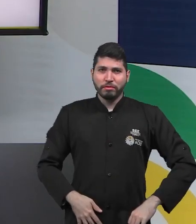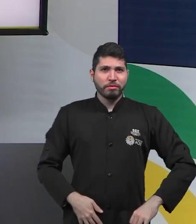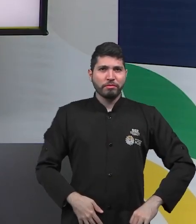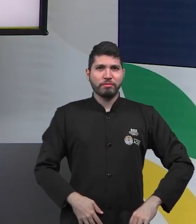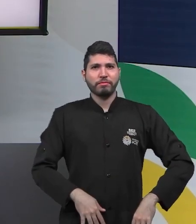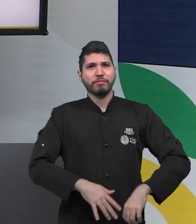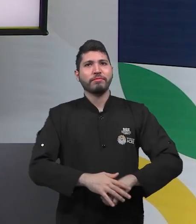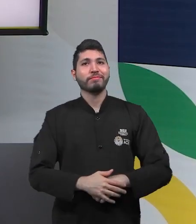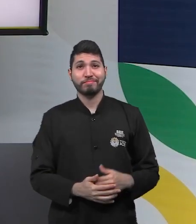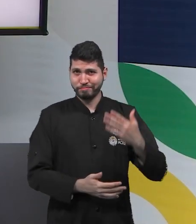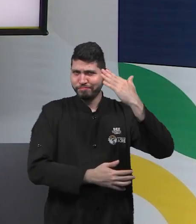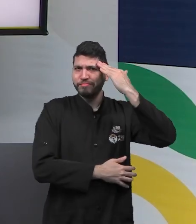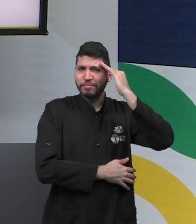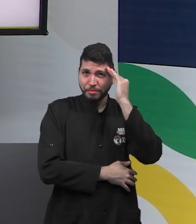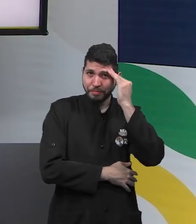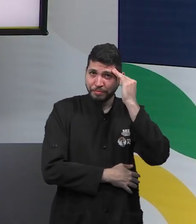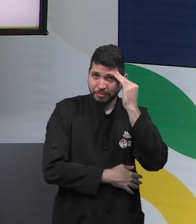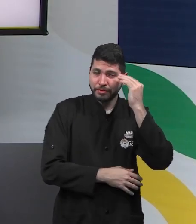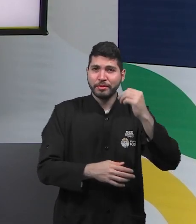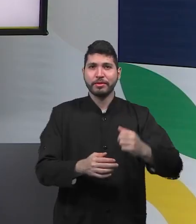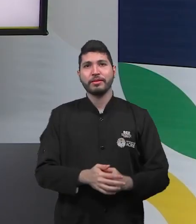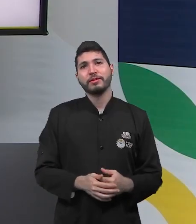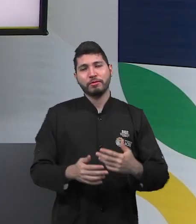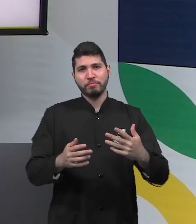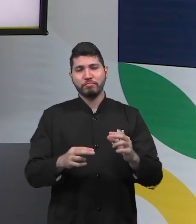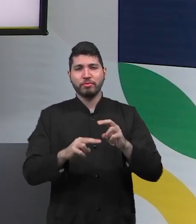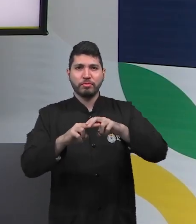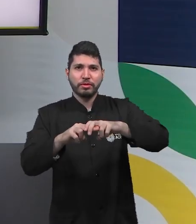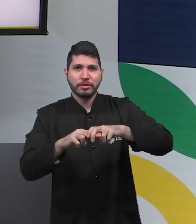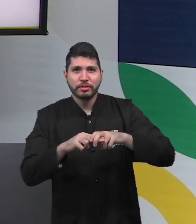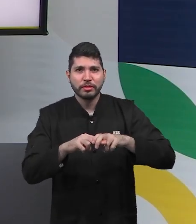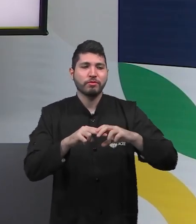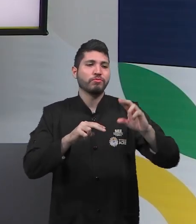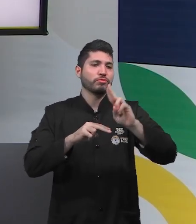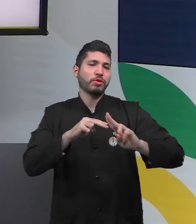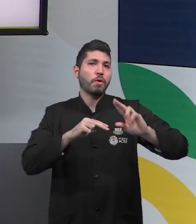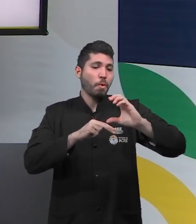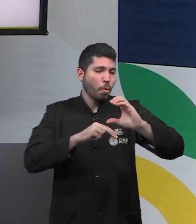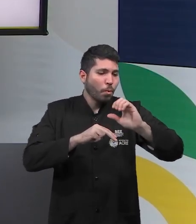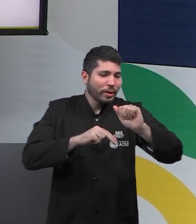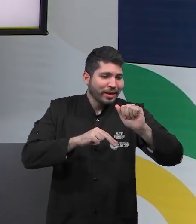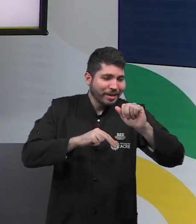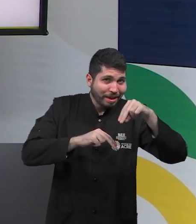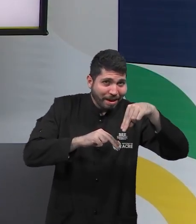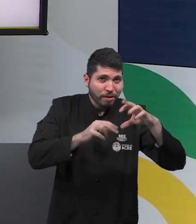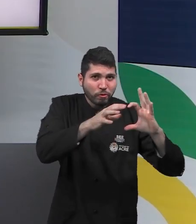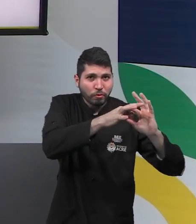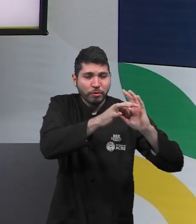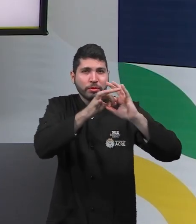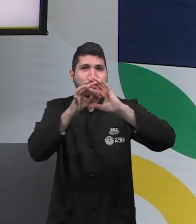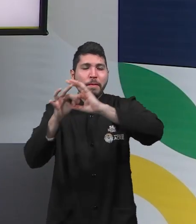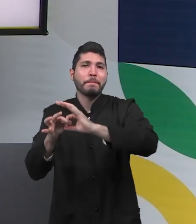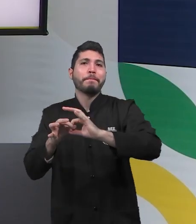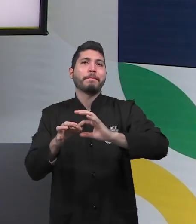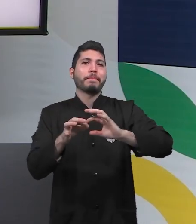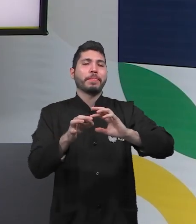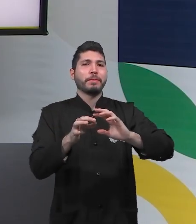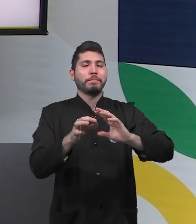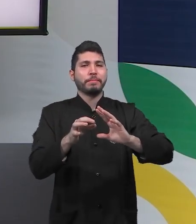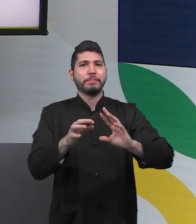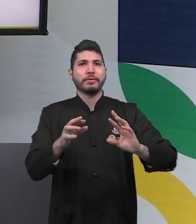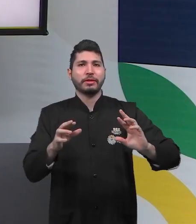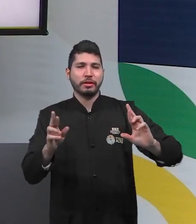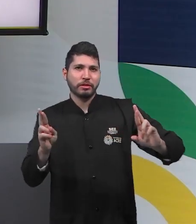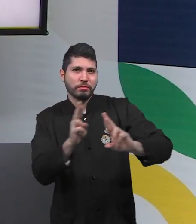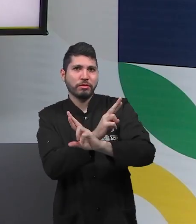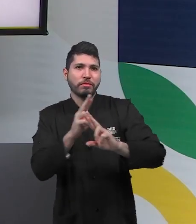No caso aqui expressa possibilidade, o can, como vocês observaram também durante a aula de hoje. E vamos finalizar